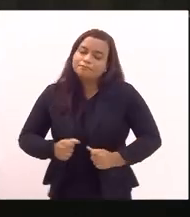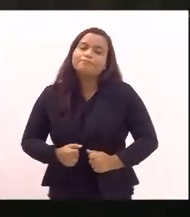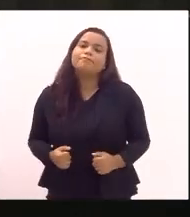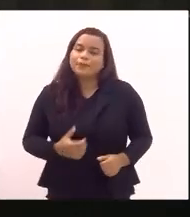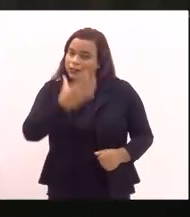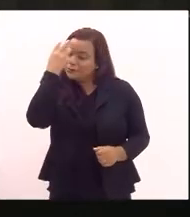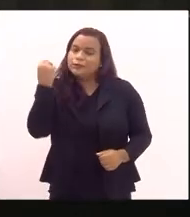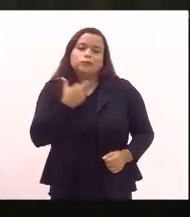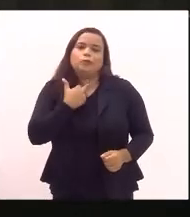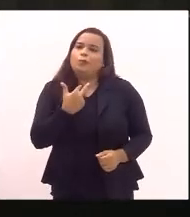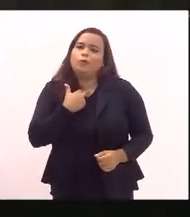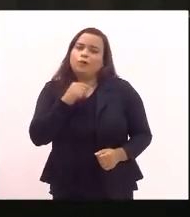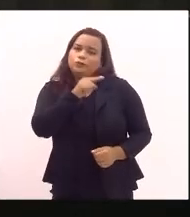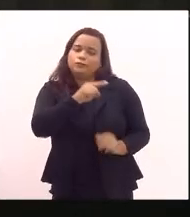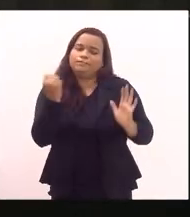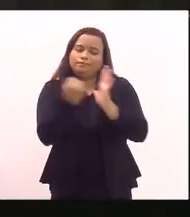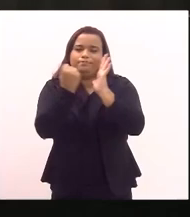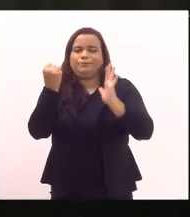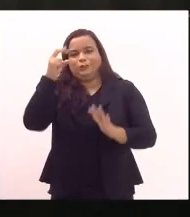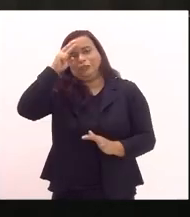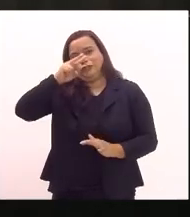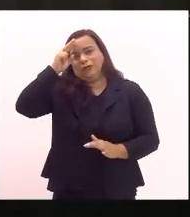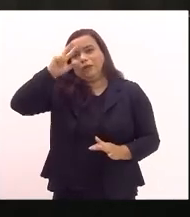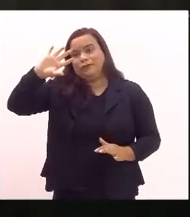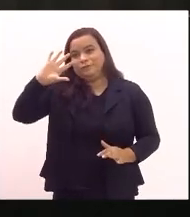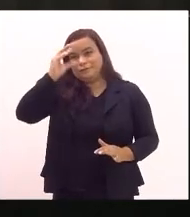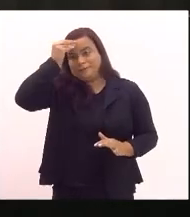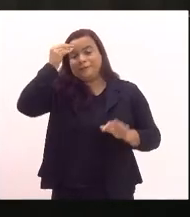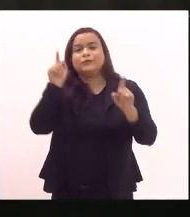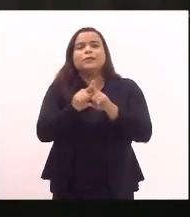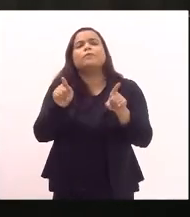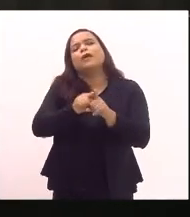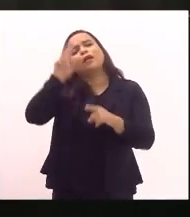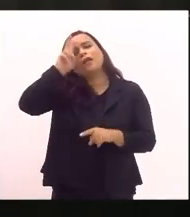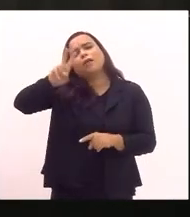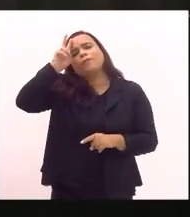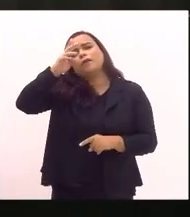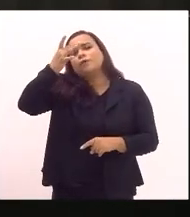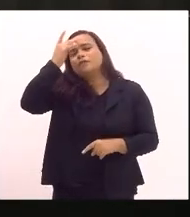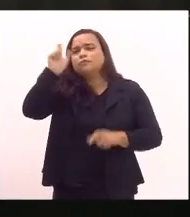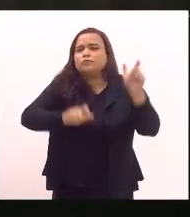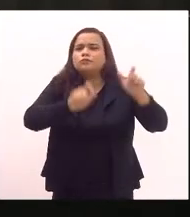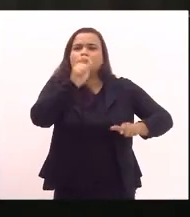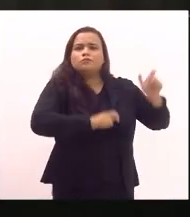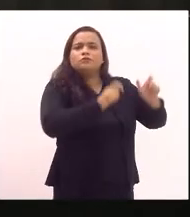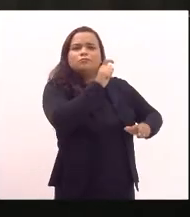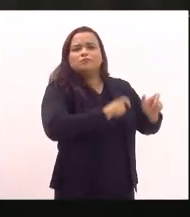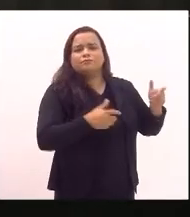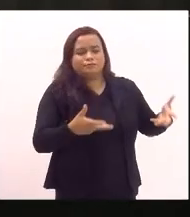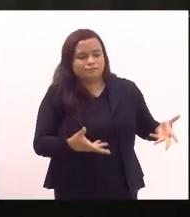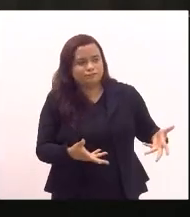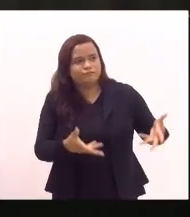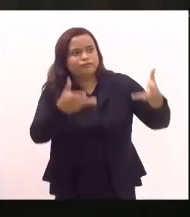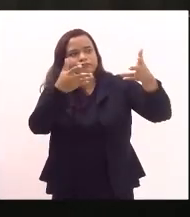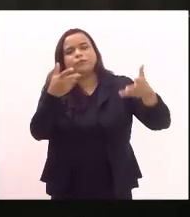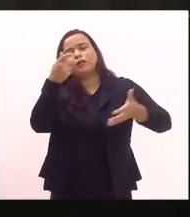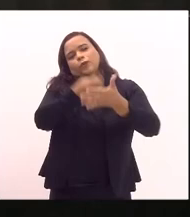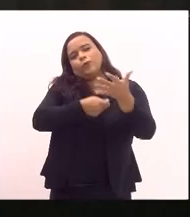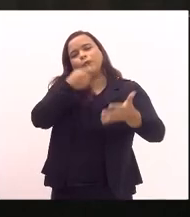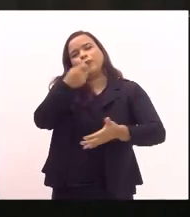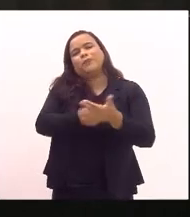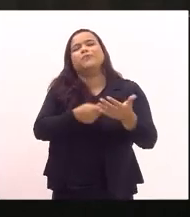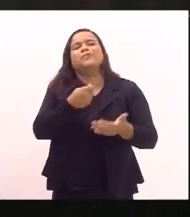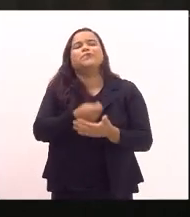deixar de lembrar esse fato histórico importante lembrar de figuras é que m e nessa luta